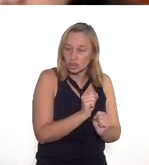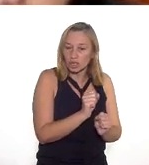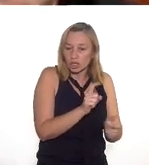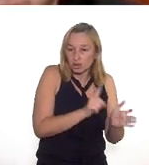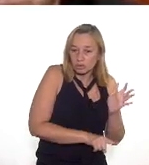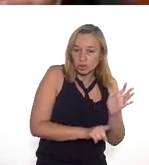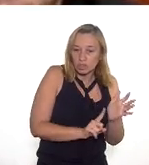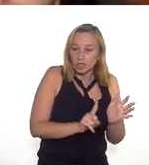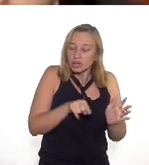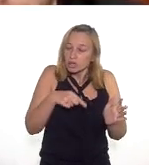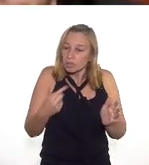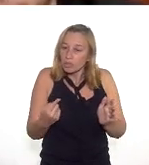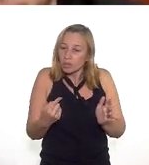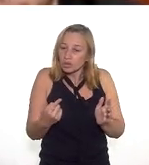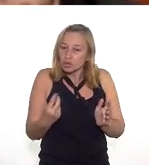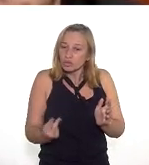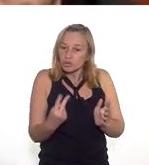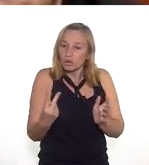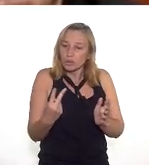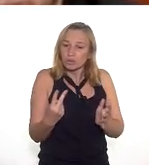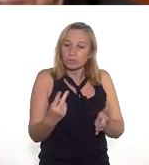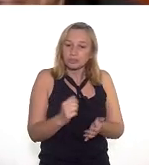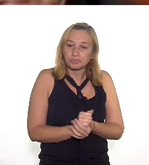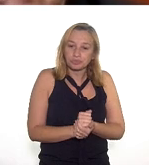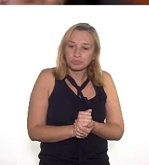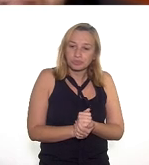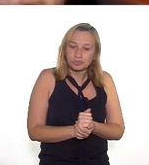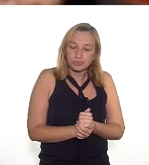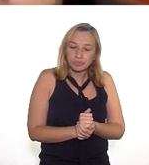deduzir, e depois esse valor